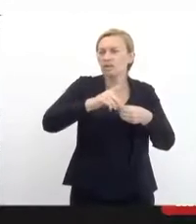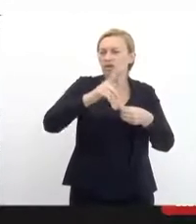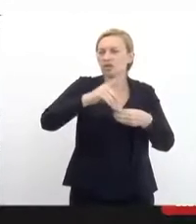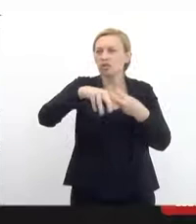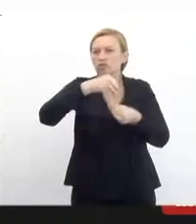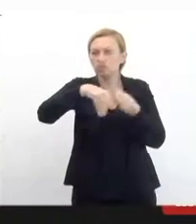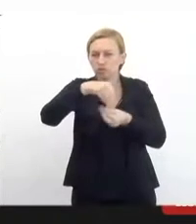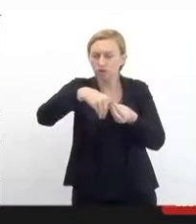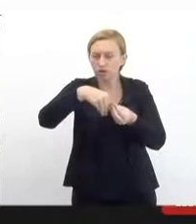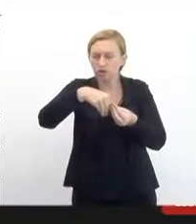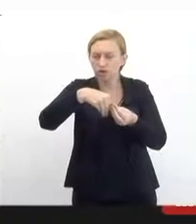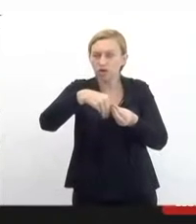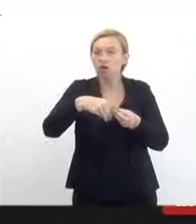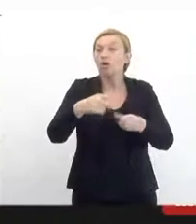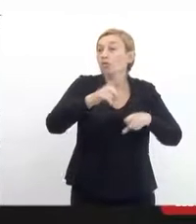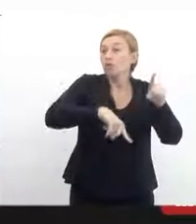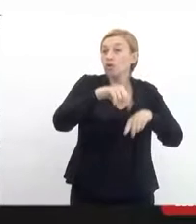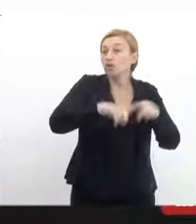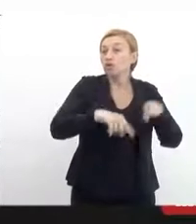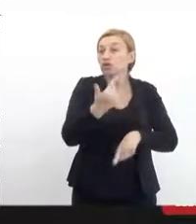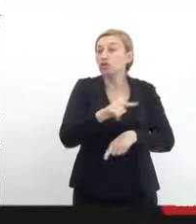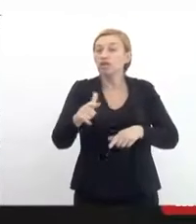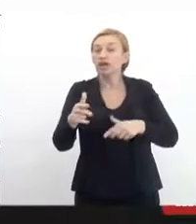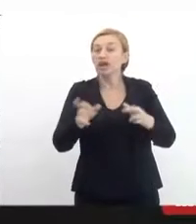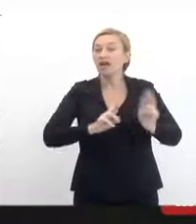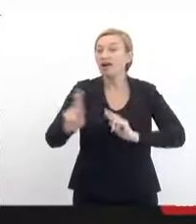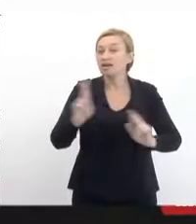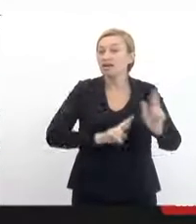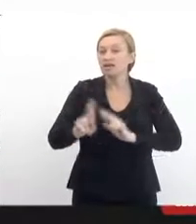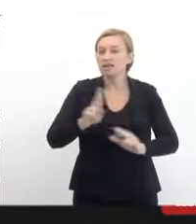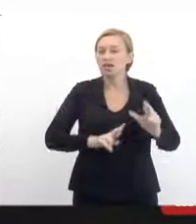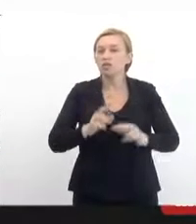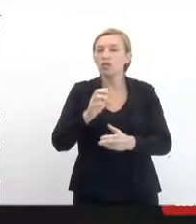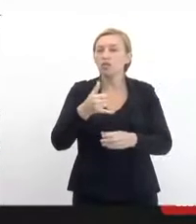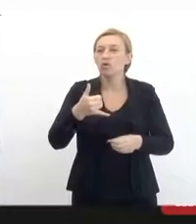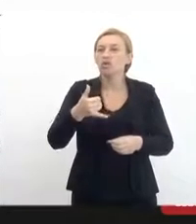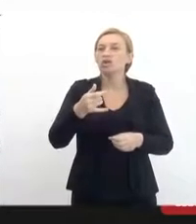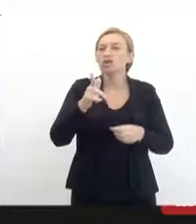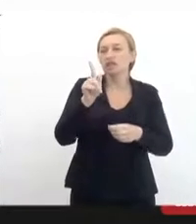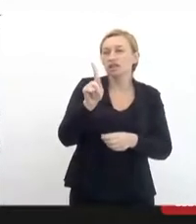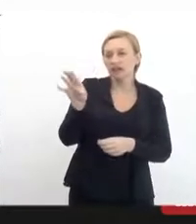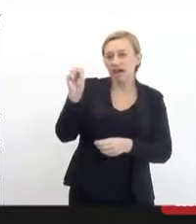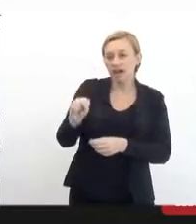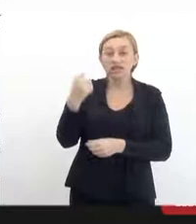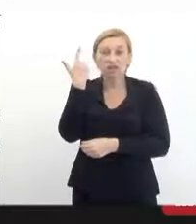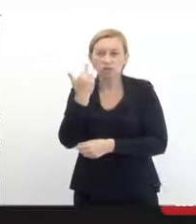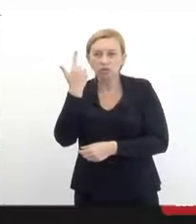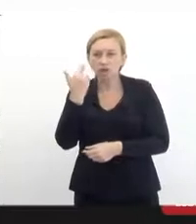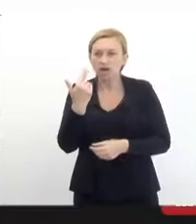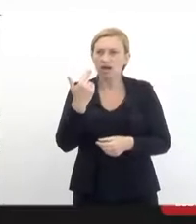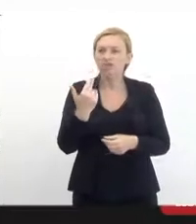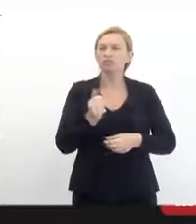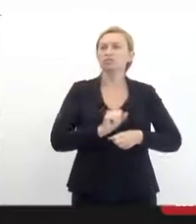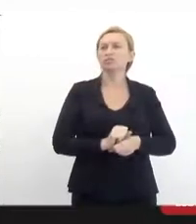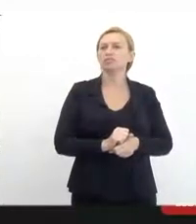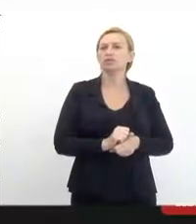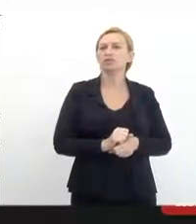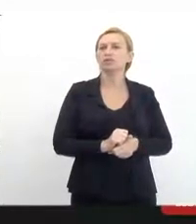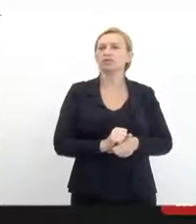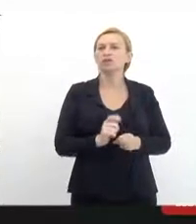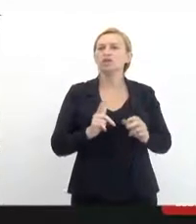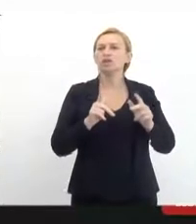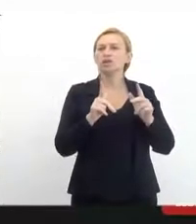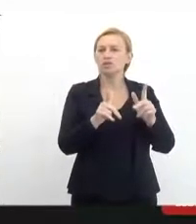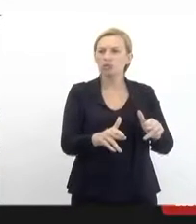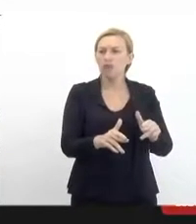mistura, produto que não teria relação com o líquido de gás natural, e que se deu entre estabelecimentos do mesmo